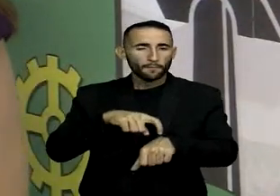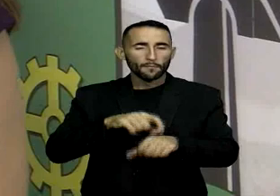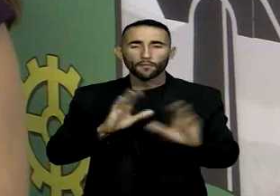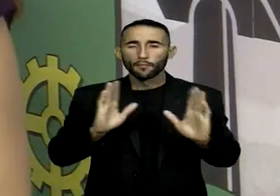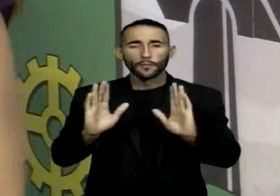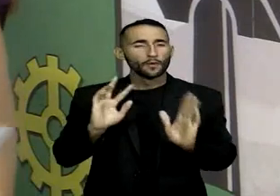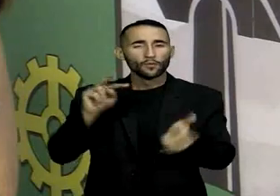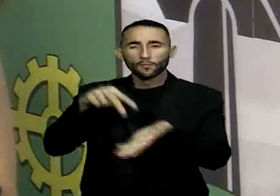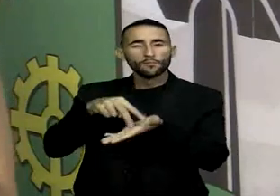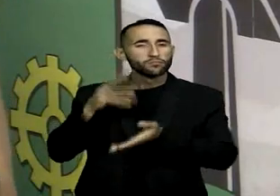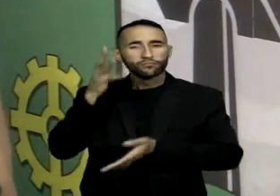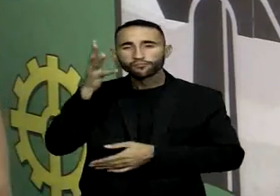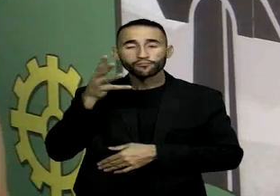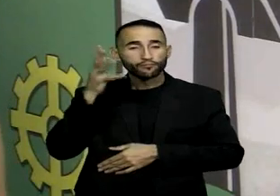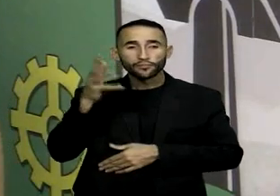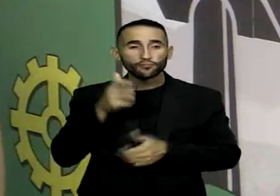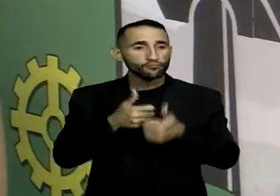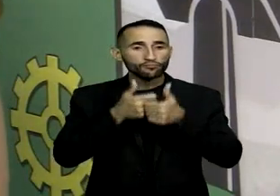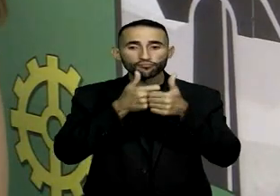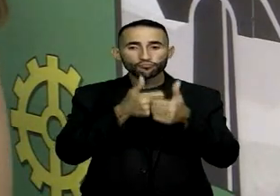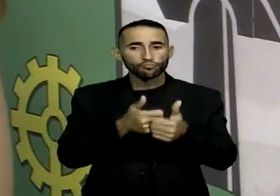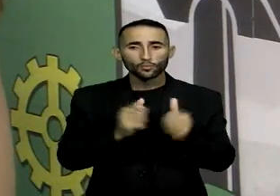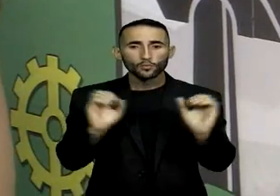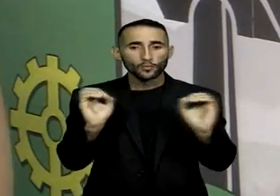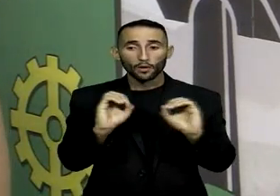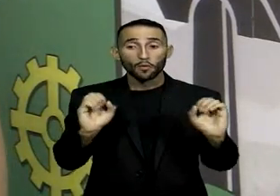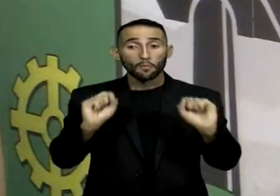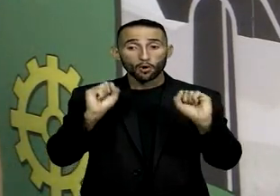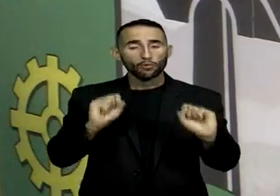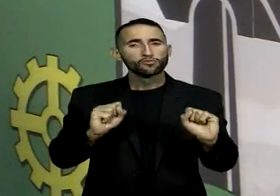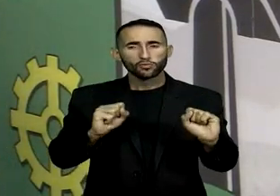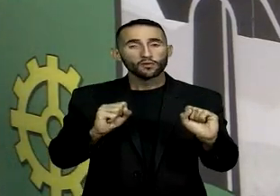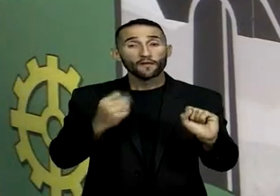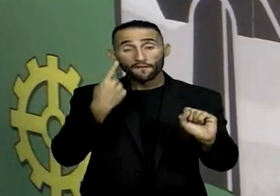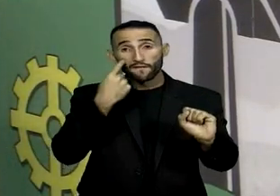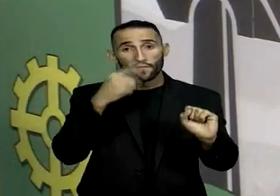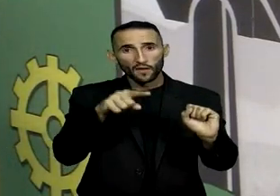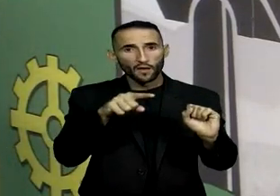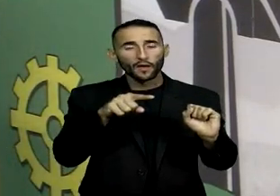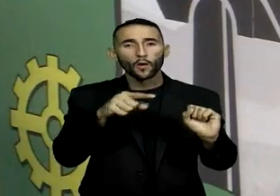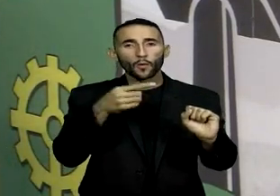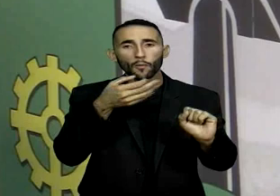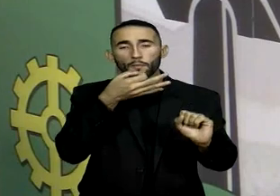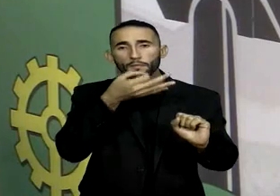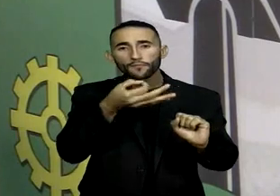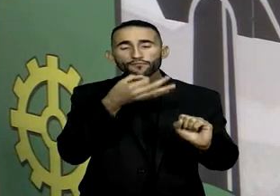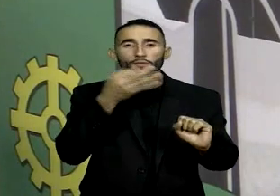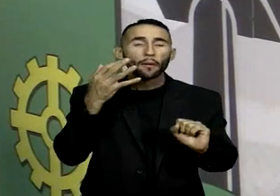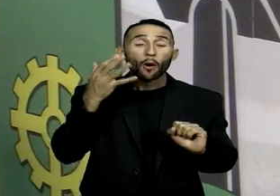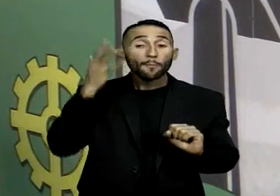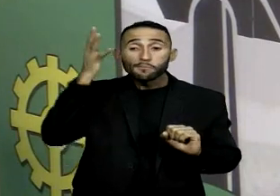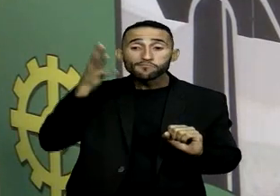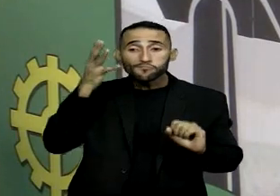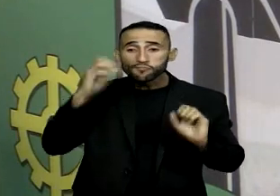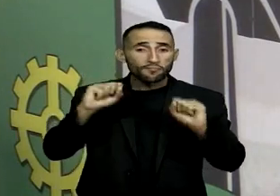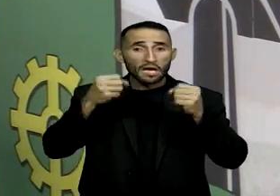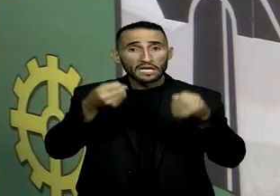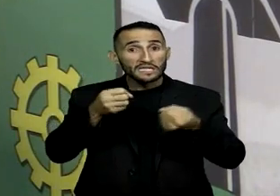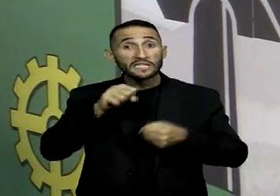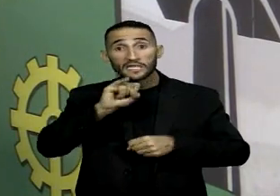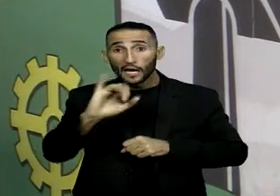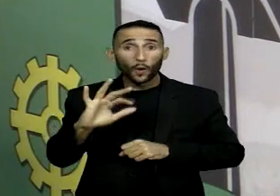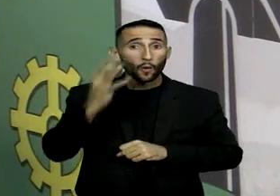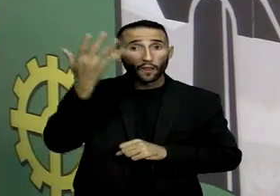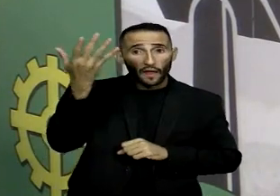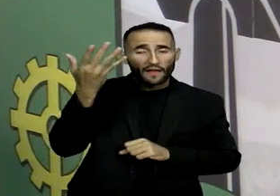aqui. A fala, porque eu posso ler o trecho, a fala dele. Existem situações que, quando acontece um abuso de